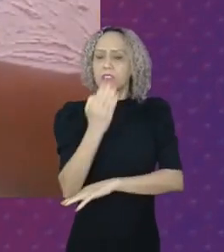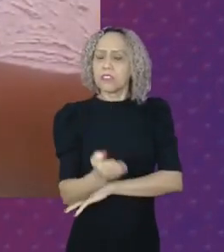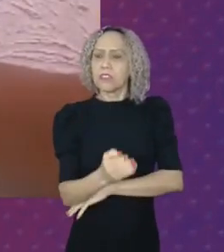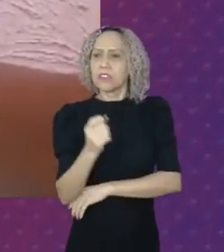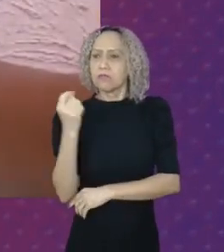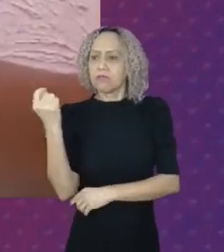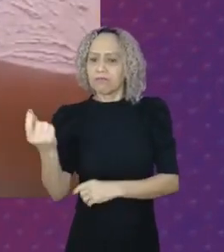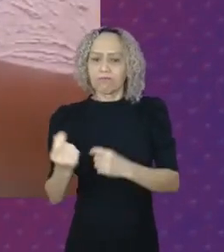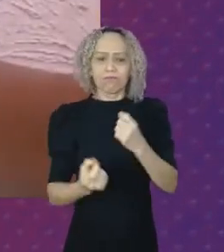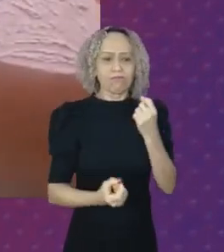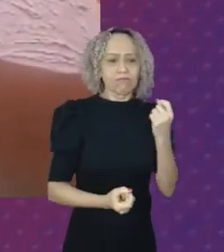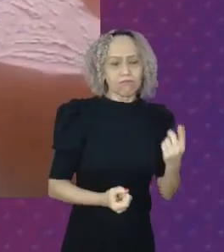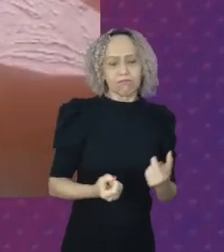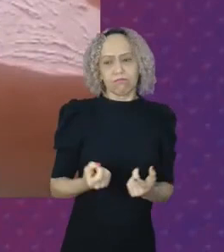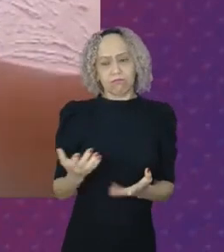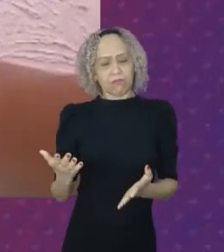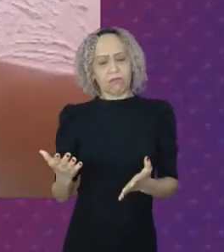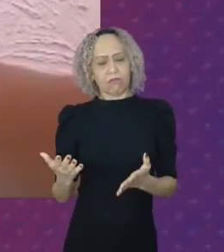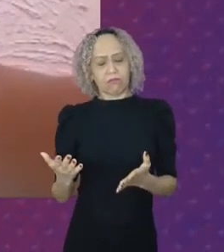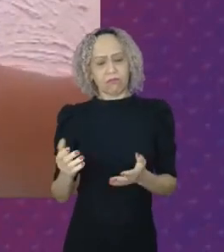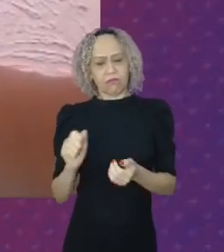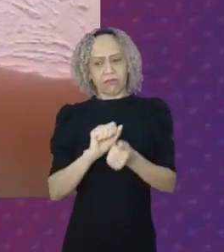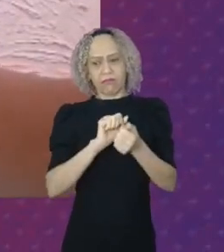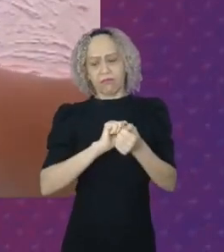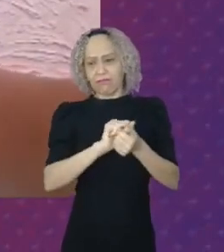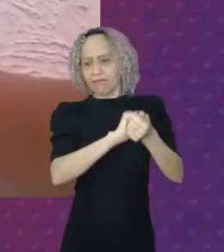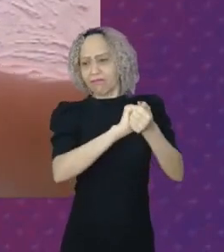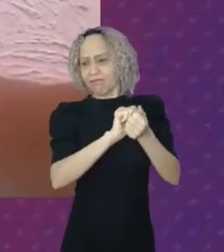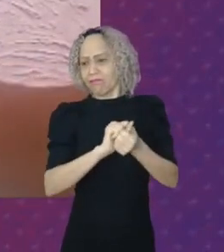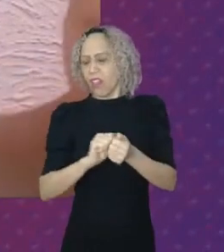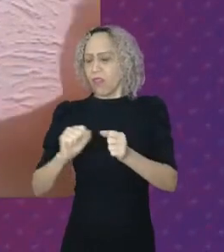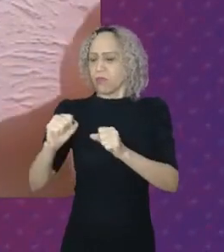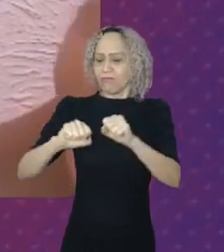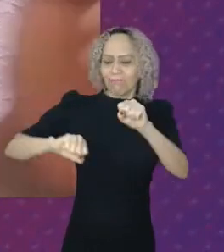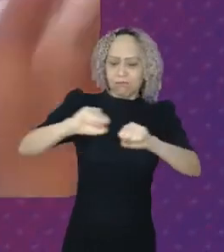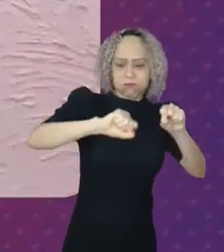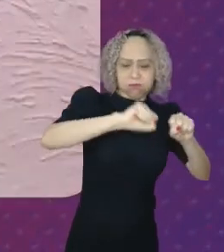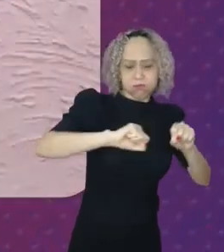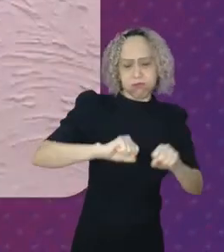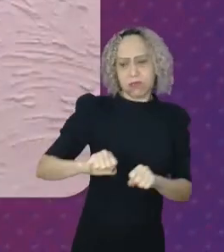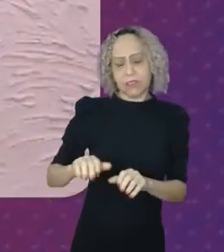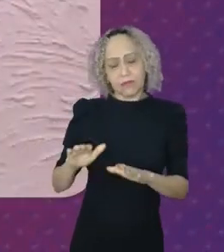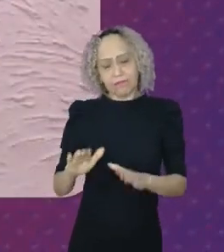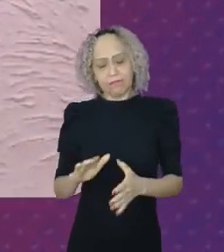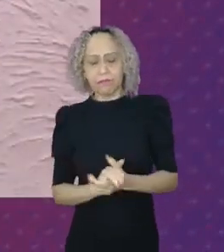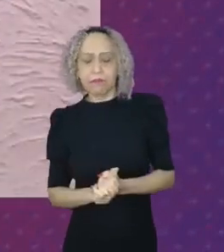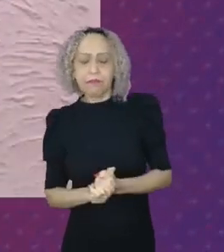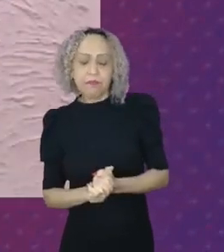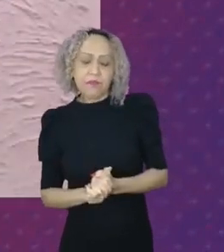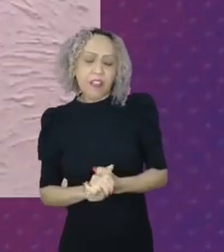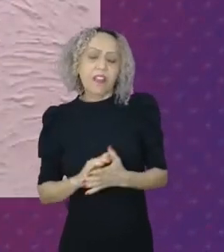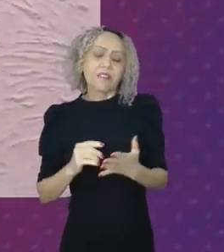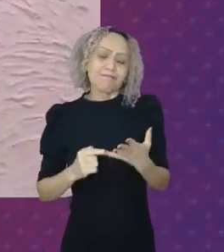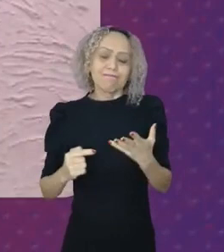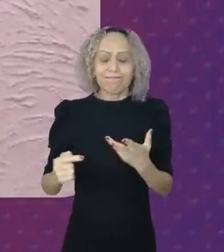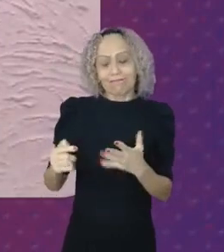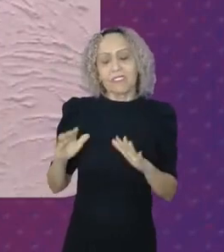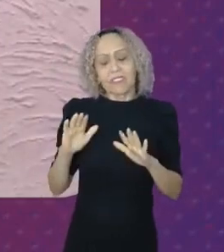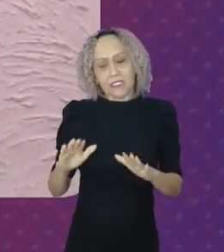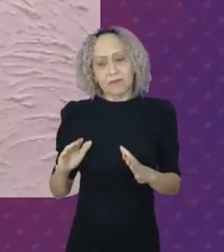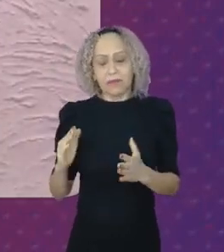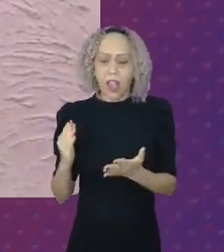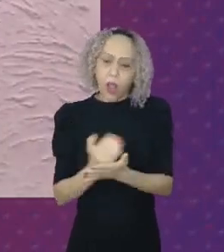de acontecimentos que causou alguns desemprego